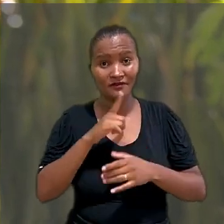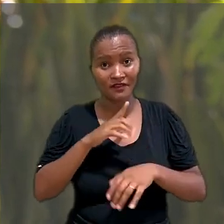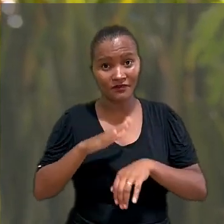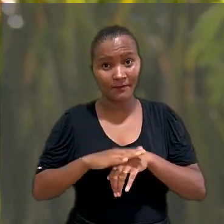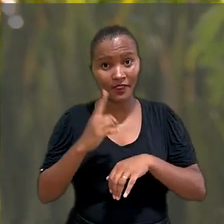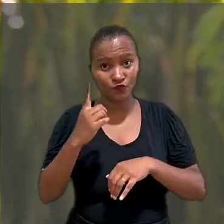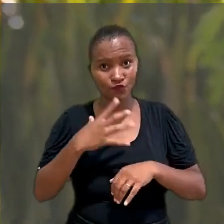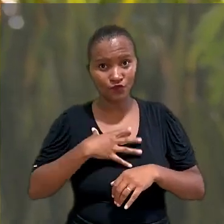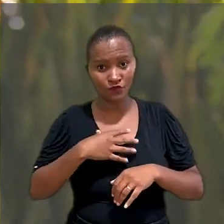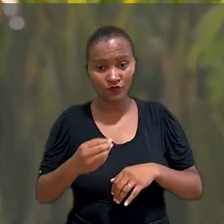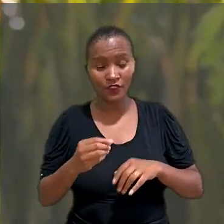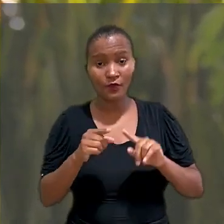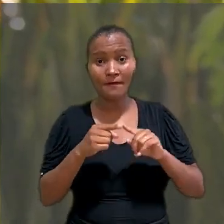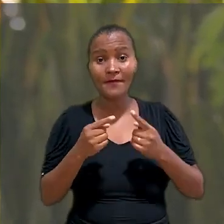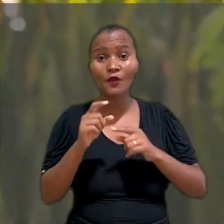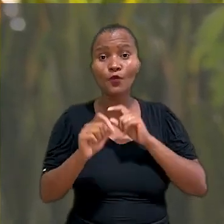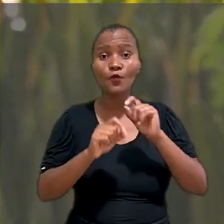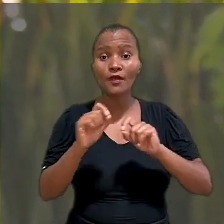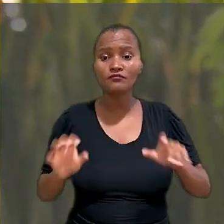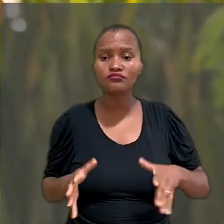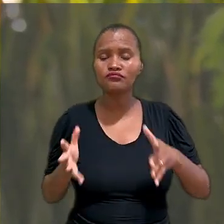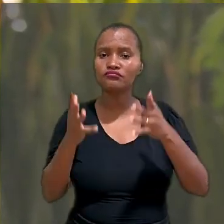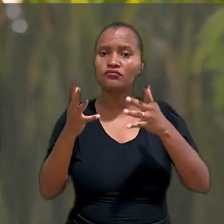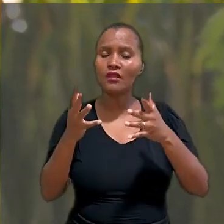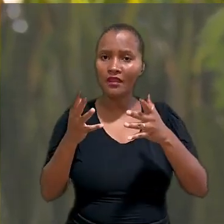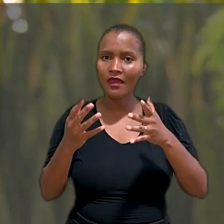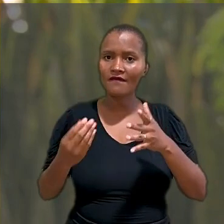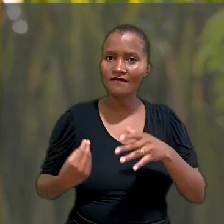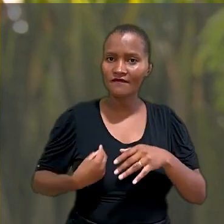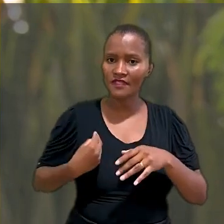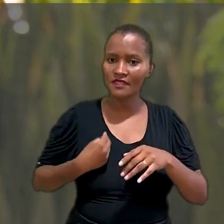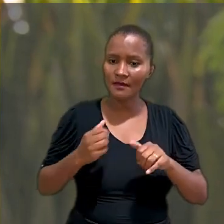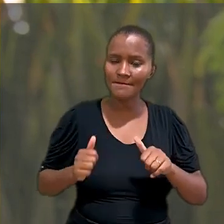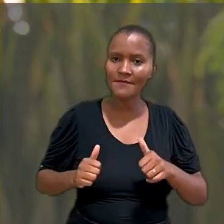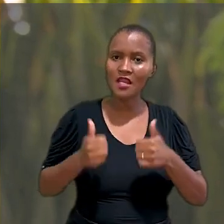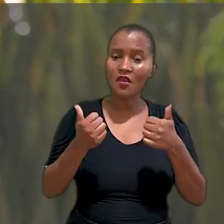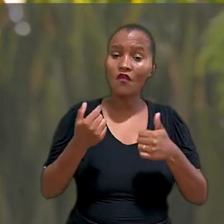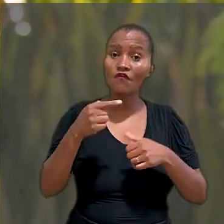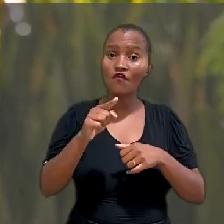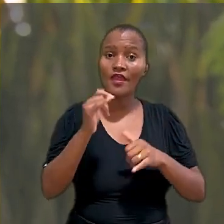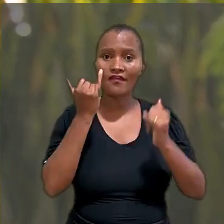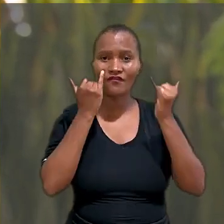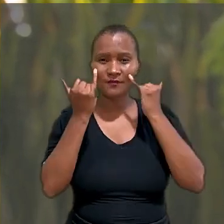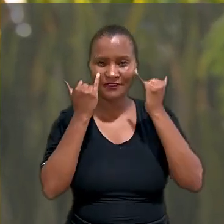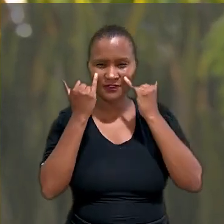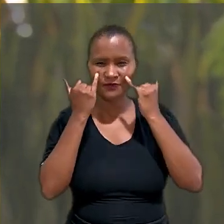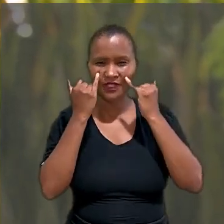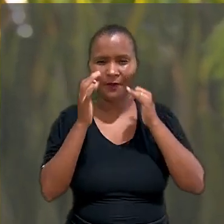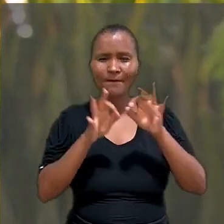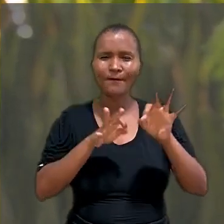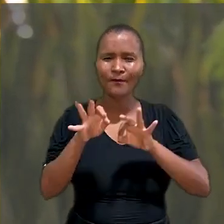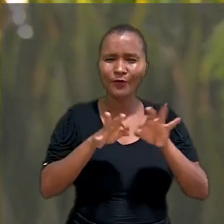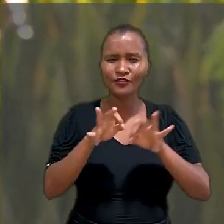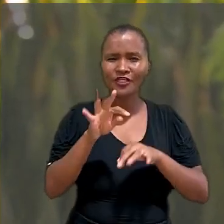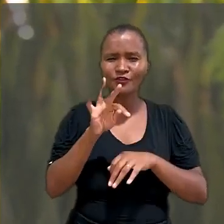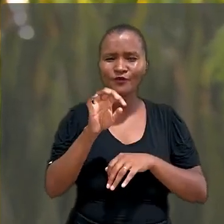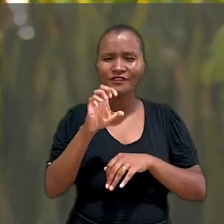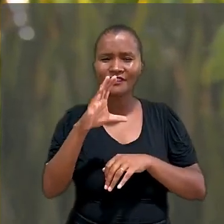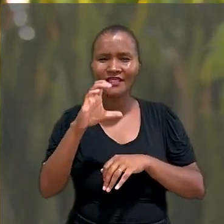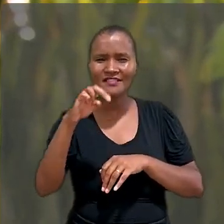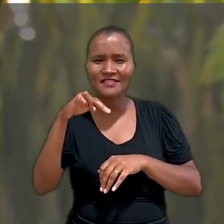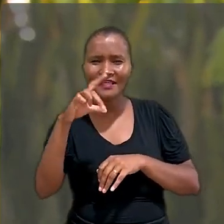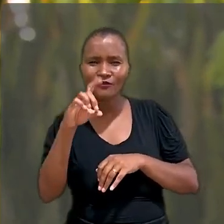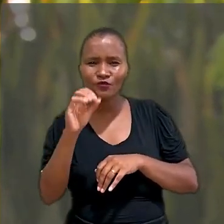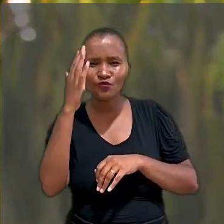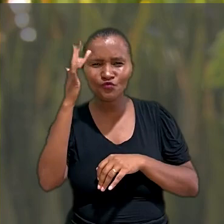filho. Mas o que impulsionou a busca por uma vida melhor foi a informação. Por meio do projeto Tecendo Sonhos, ela